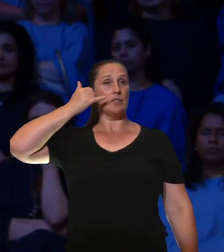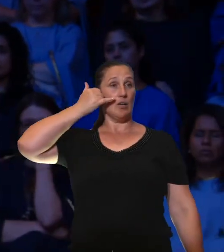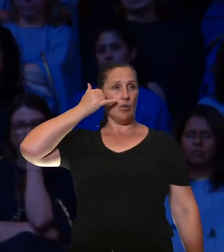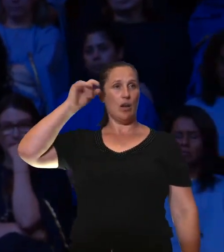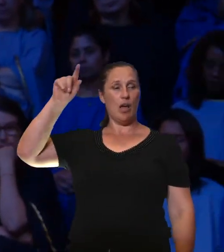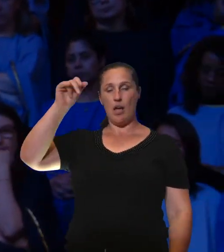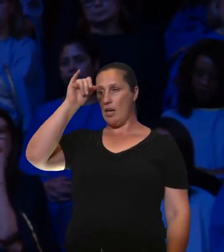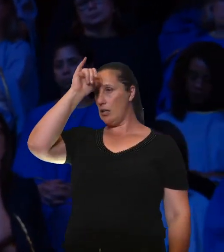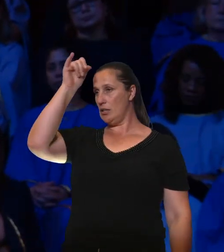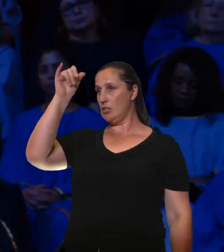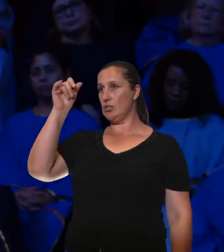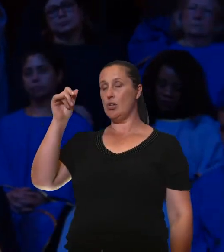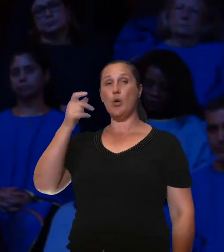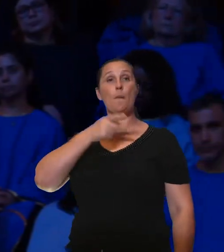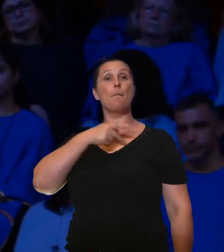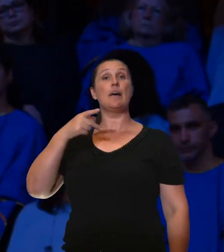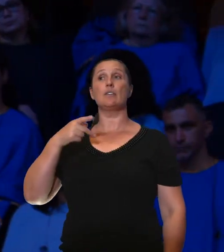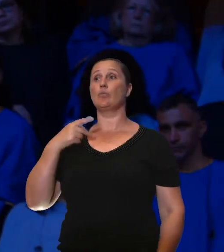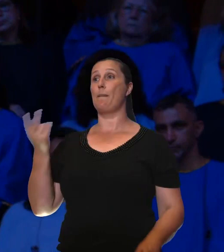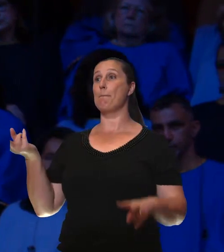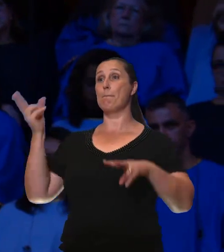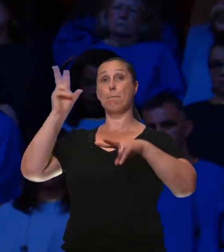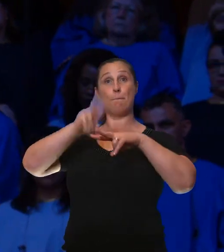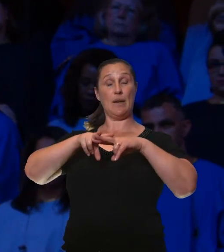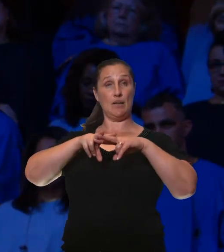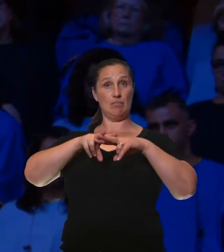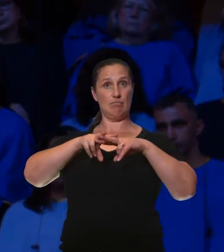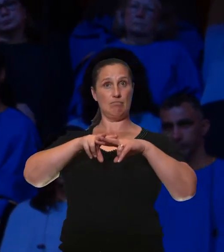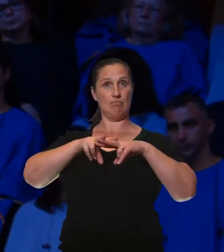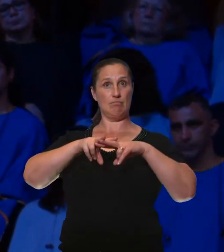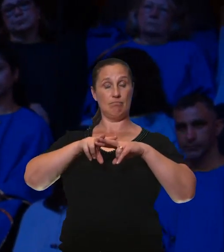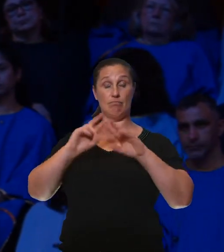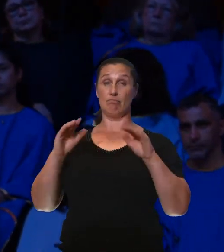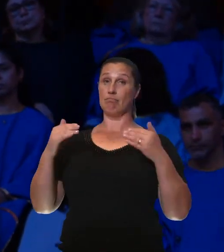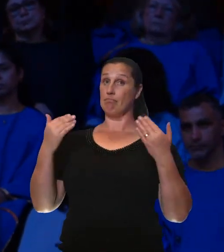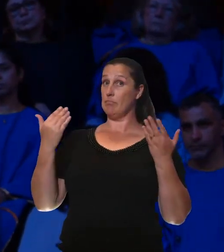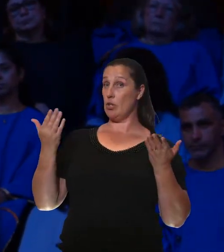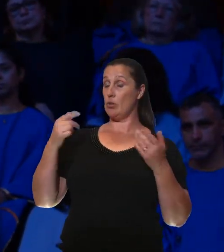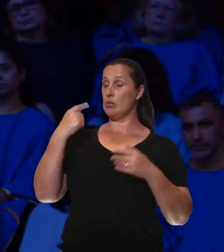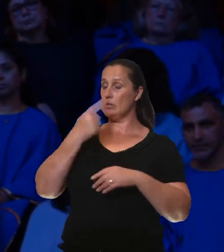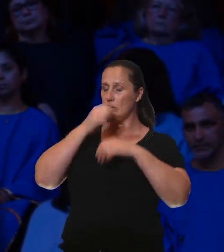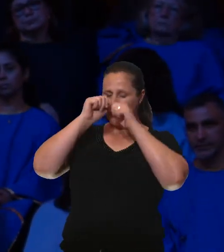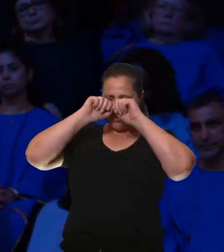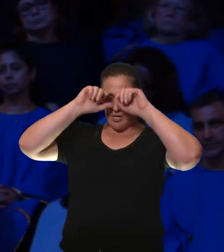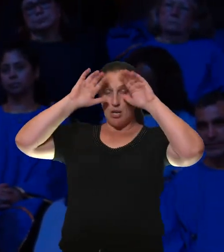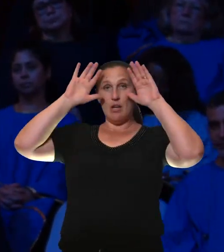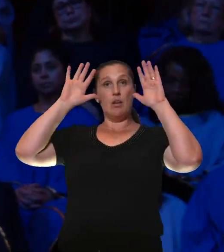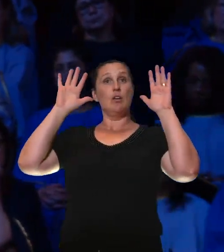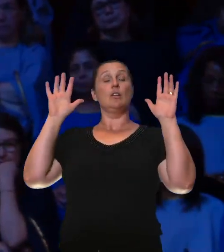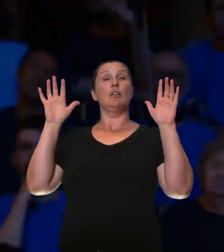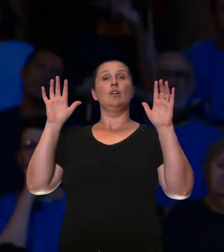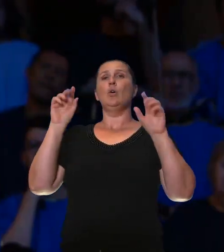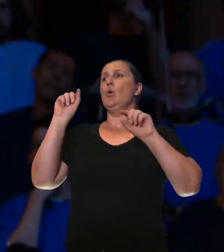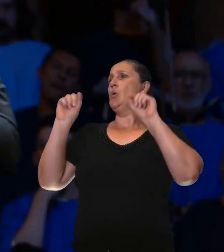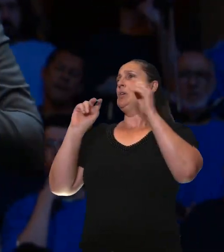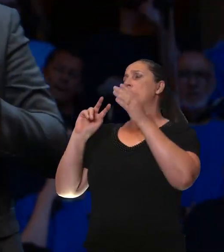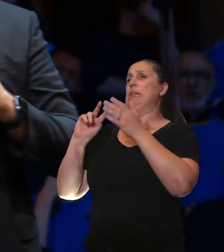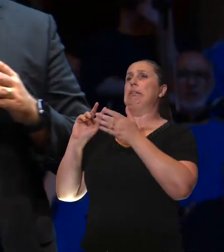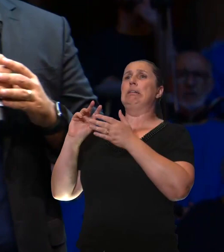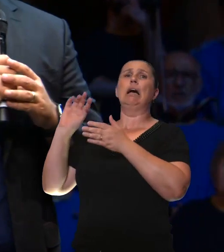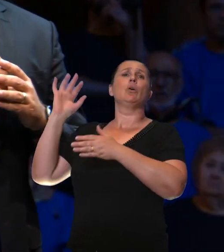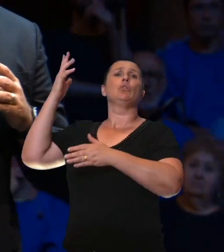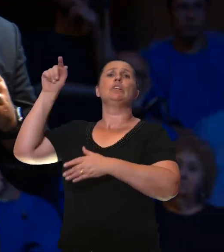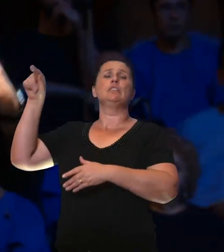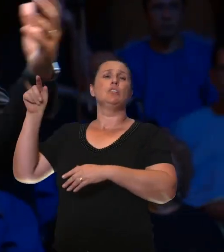que o pastor Rajandra estava preso. E aí nós acordamos e queríamos saber o que aconteceu com o pastor